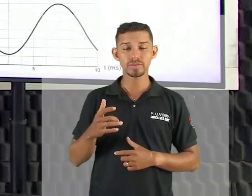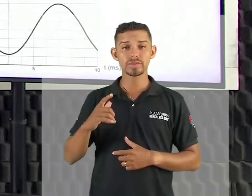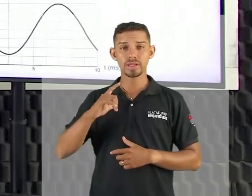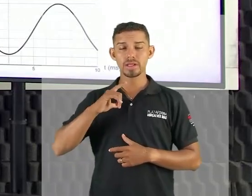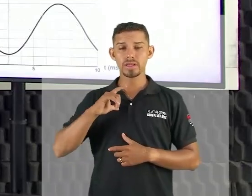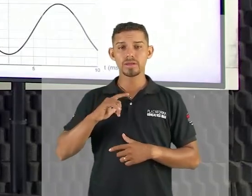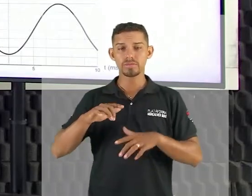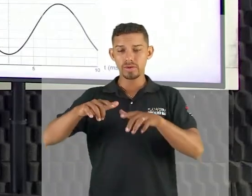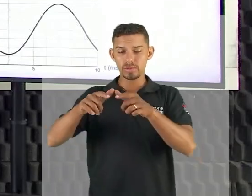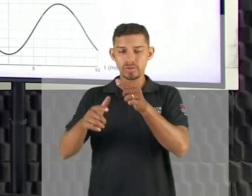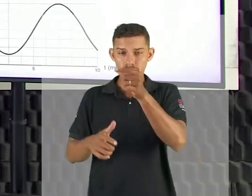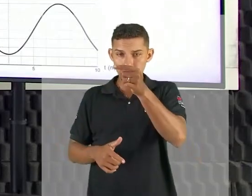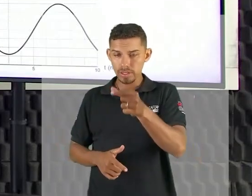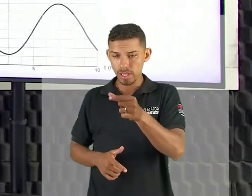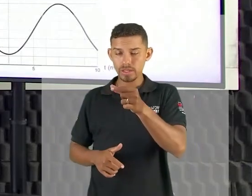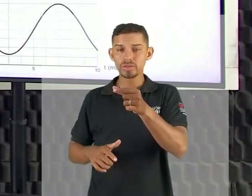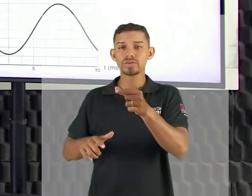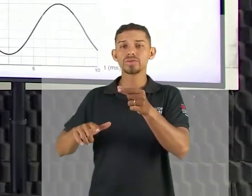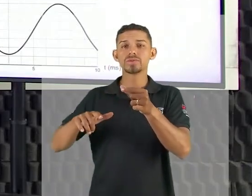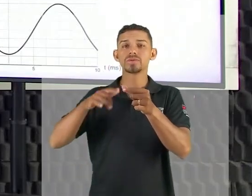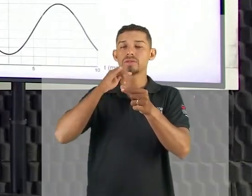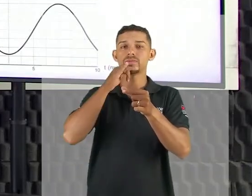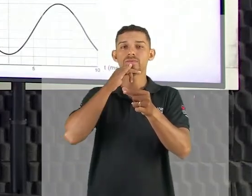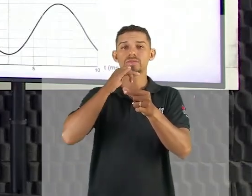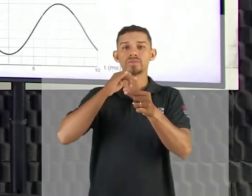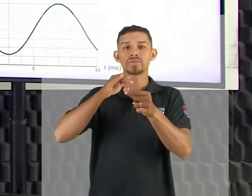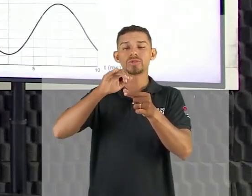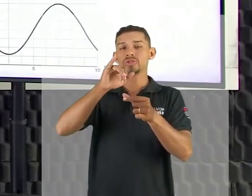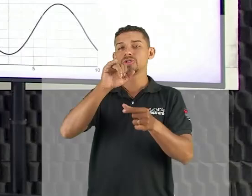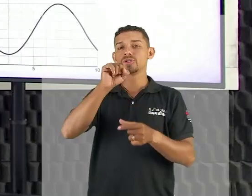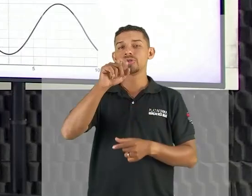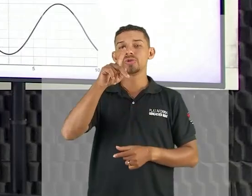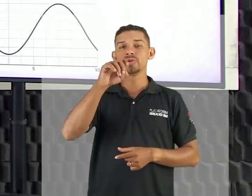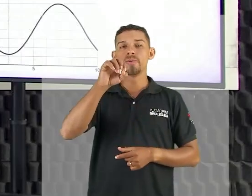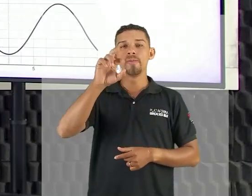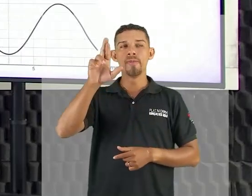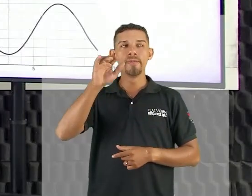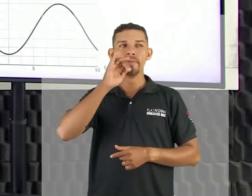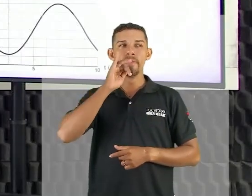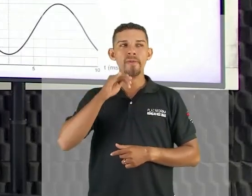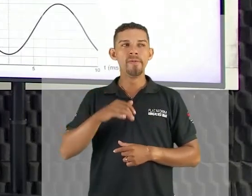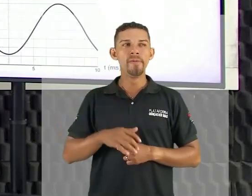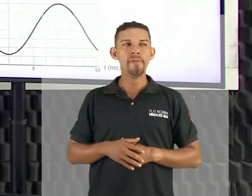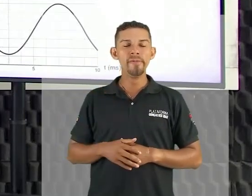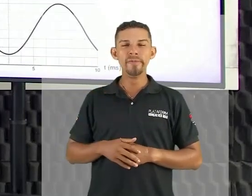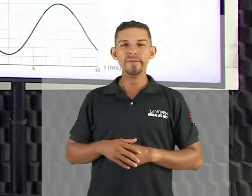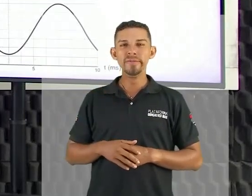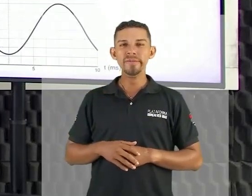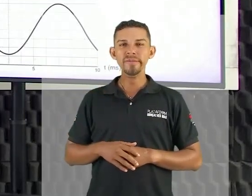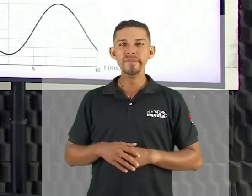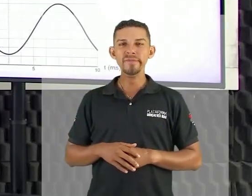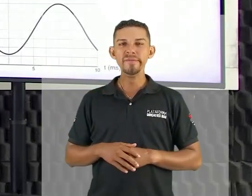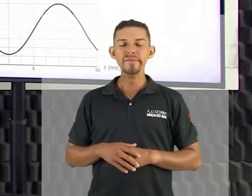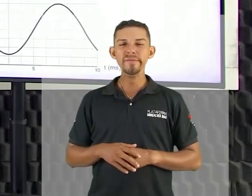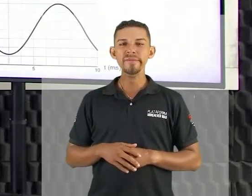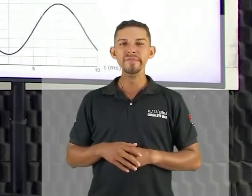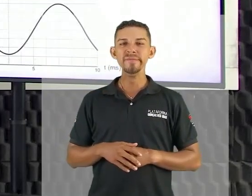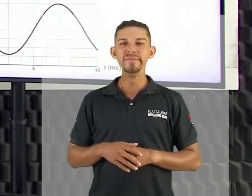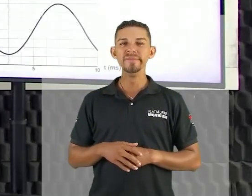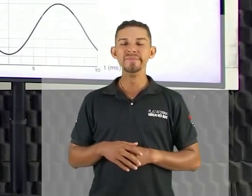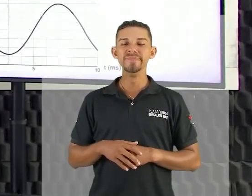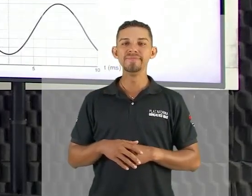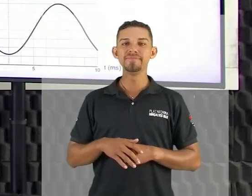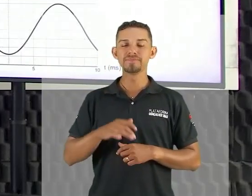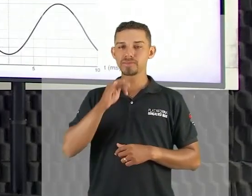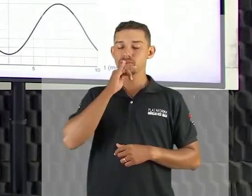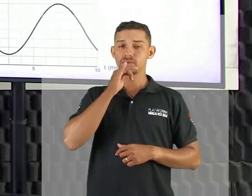isopor que eu coloquei bem na na água então tá lá flutuando aí eu começo a bater na água aqui ó com uma